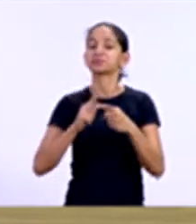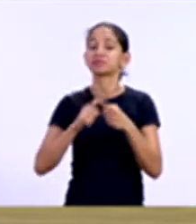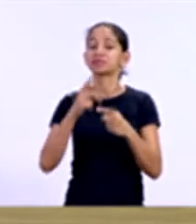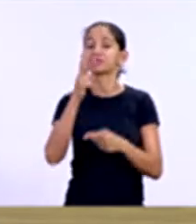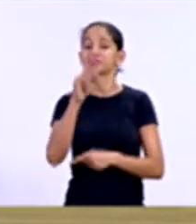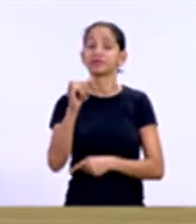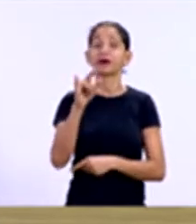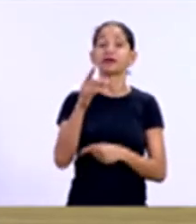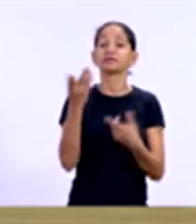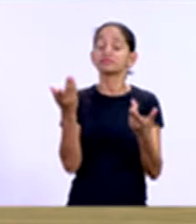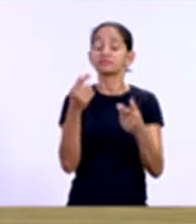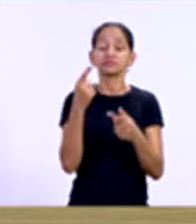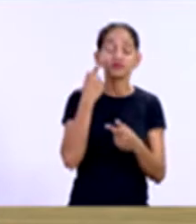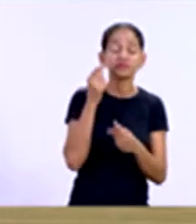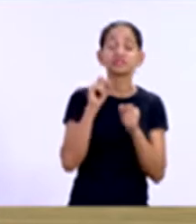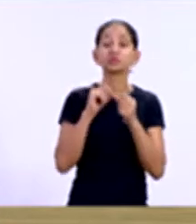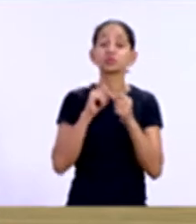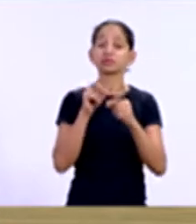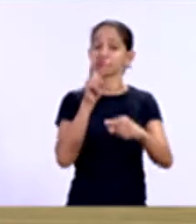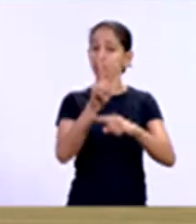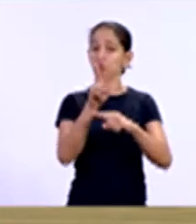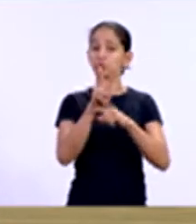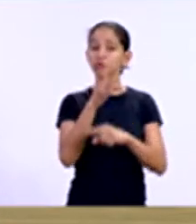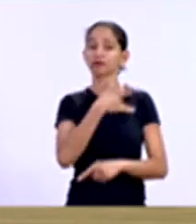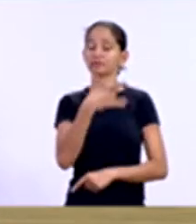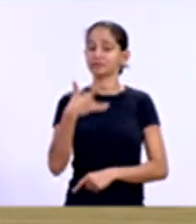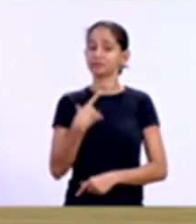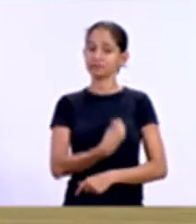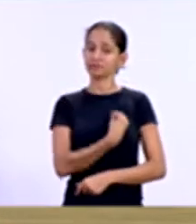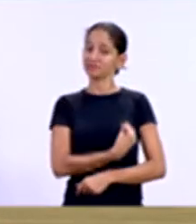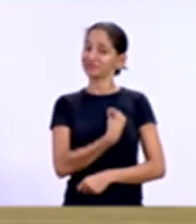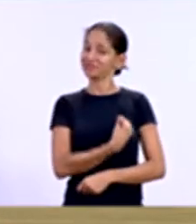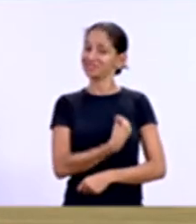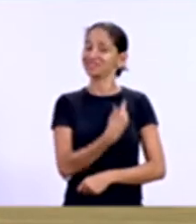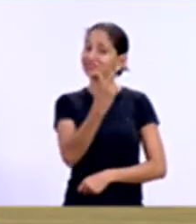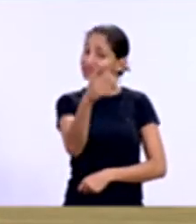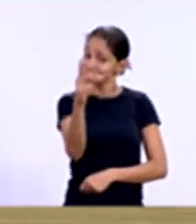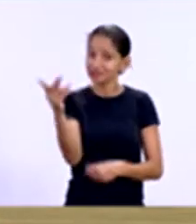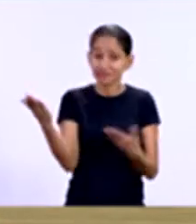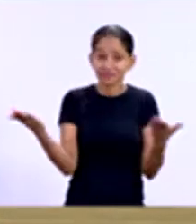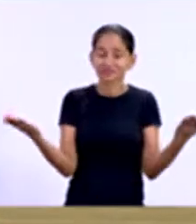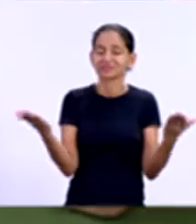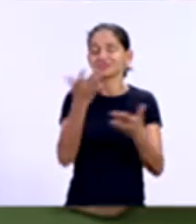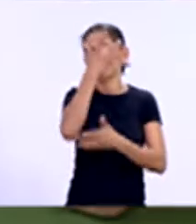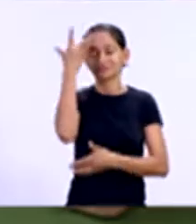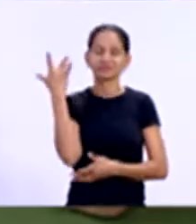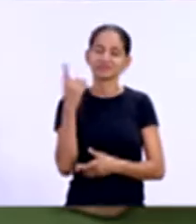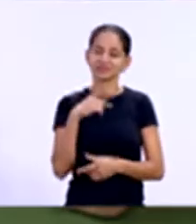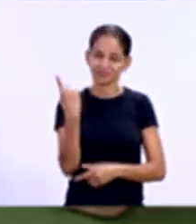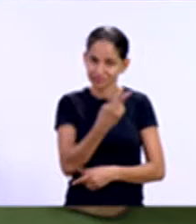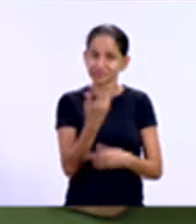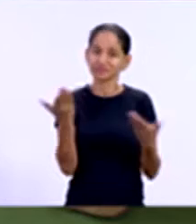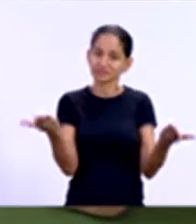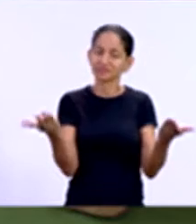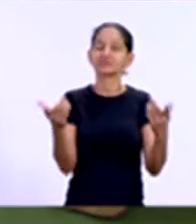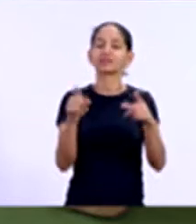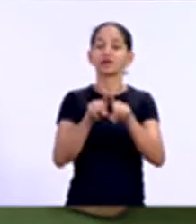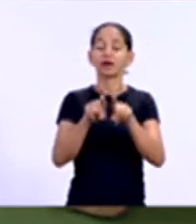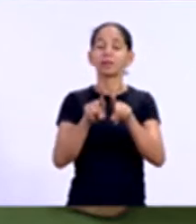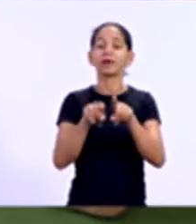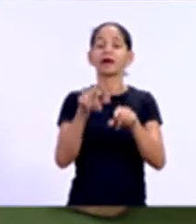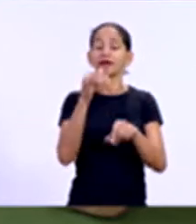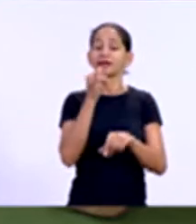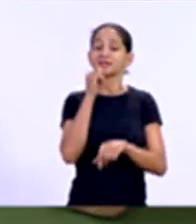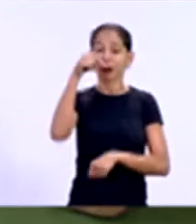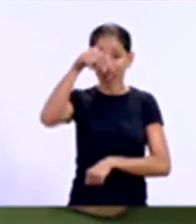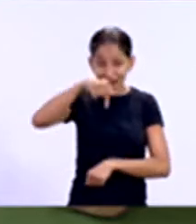com aspectos muito cuidadosos da nossa saúde, da nossa vida, né? Então, no nosso tem que ter caso, esse cuidado. No nosso caso, né,